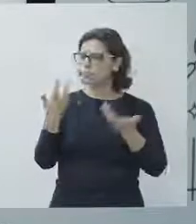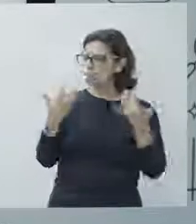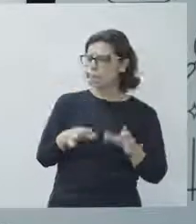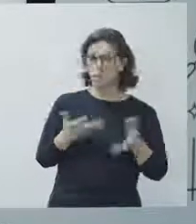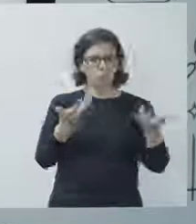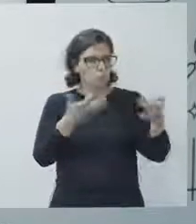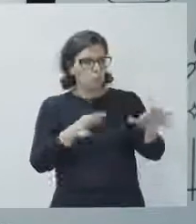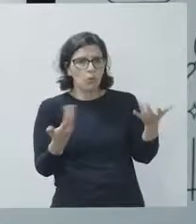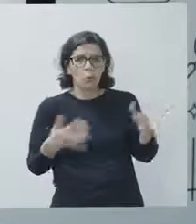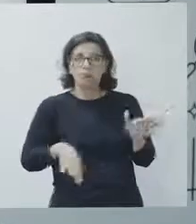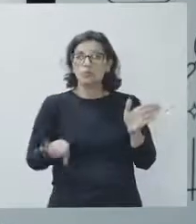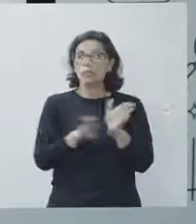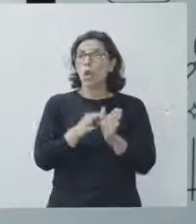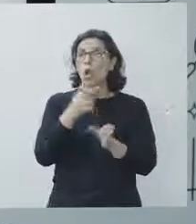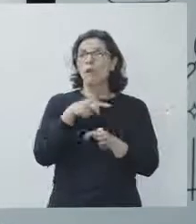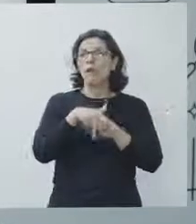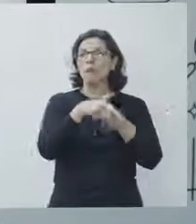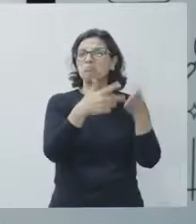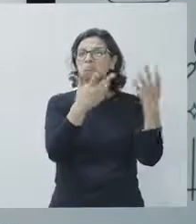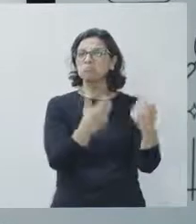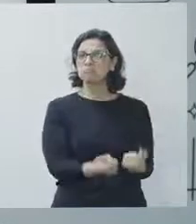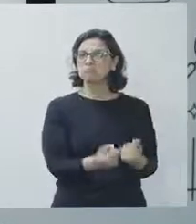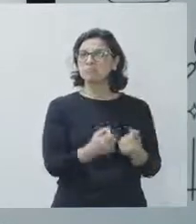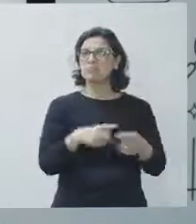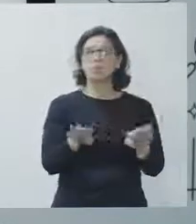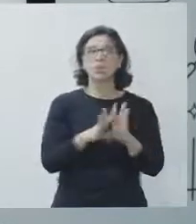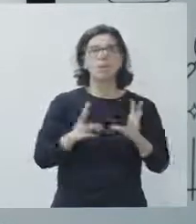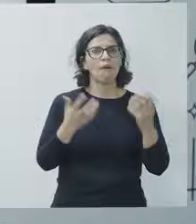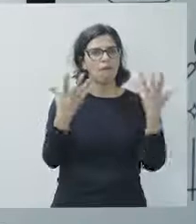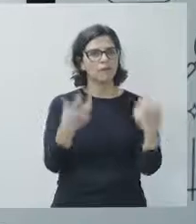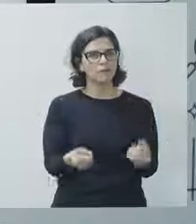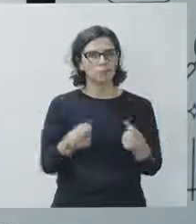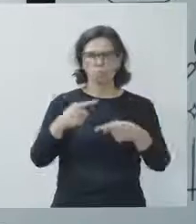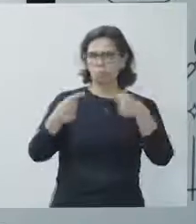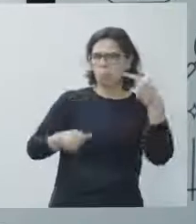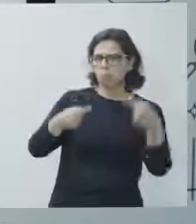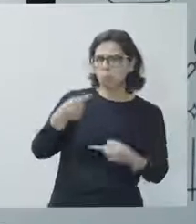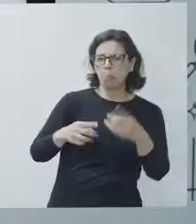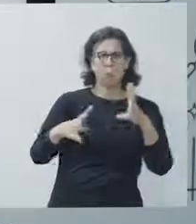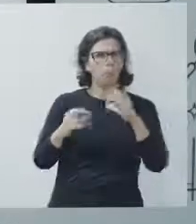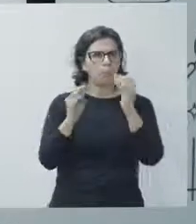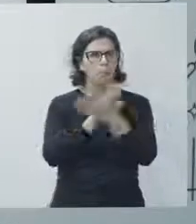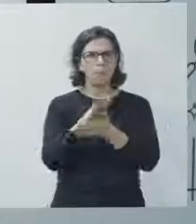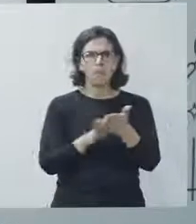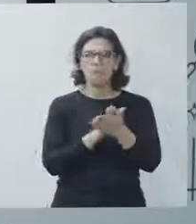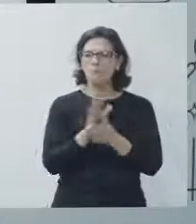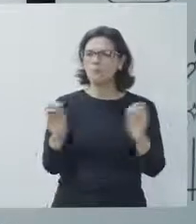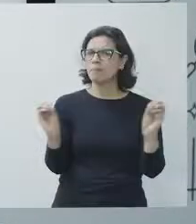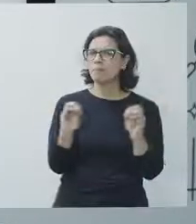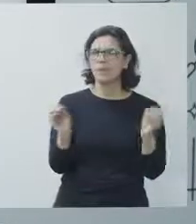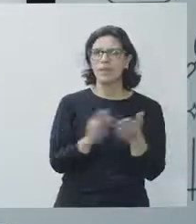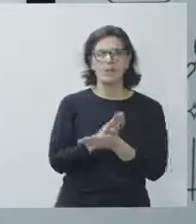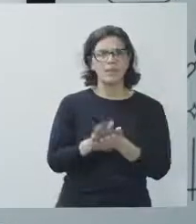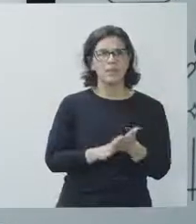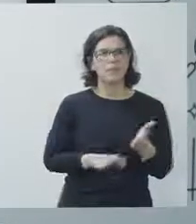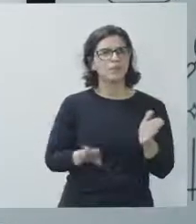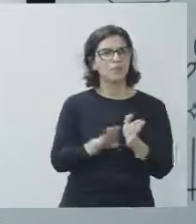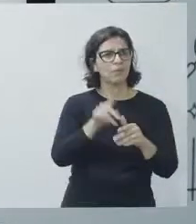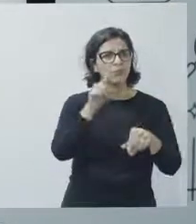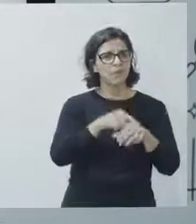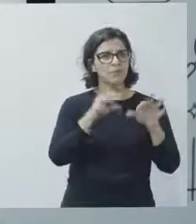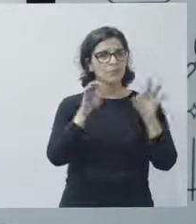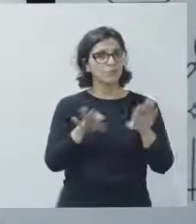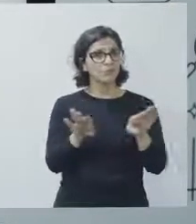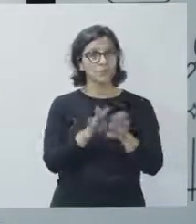na fonte, até chegar nele. Então foi dado de bom grado, não teve briga, não teve discussão, chegou ali